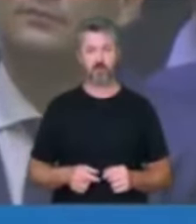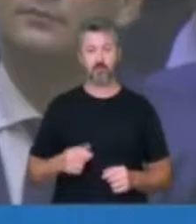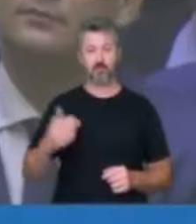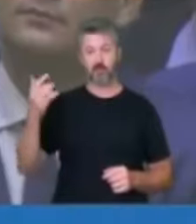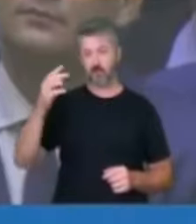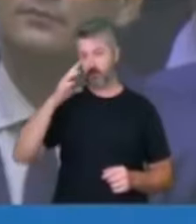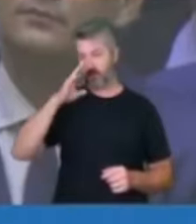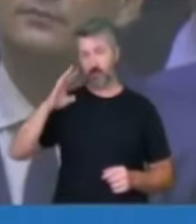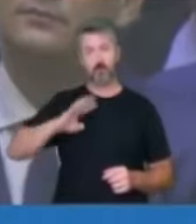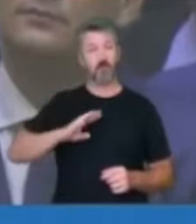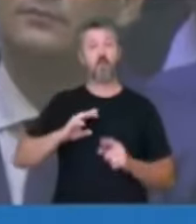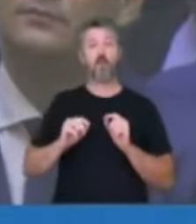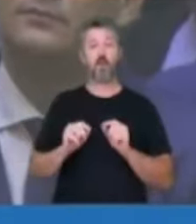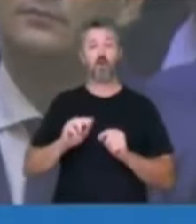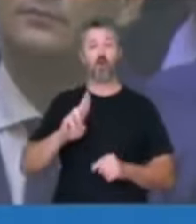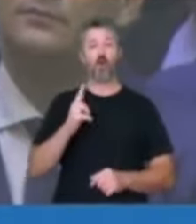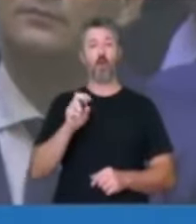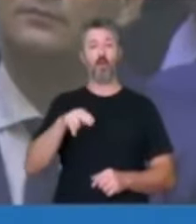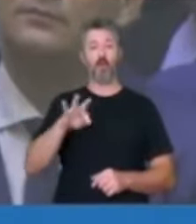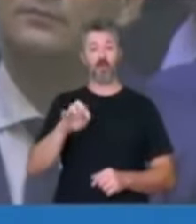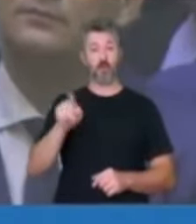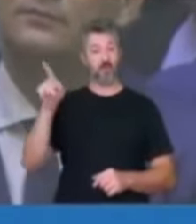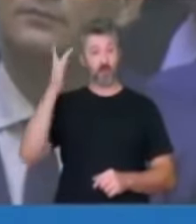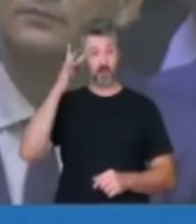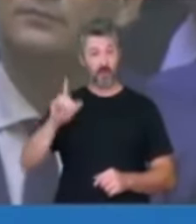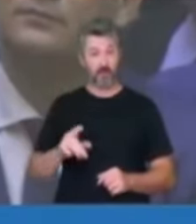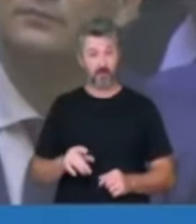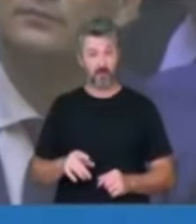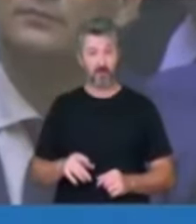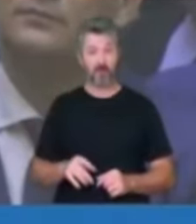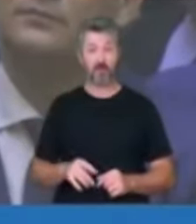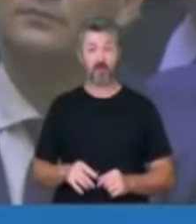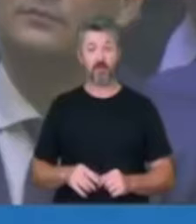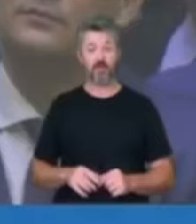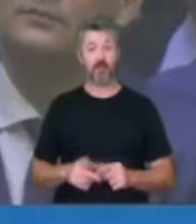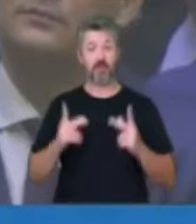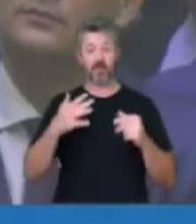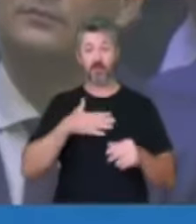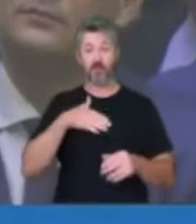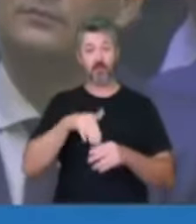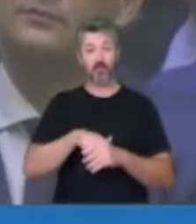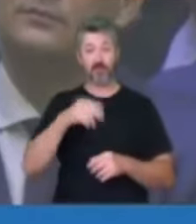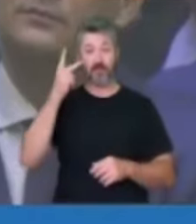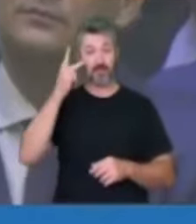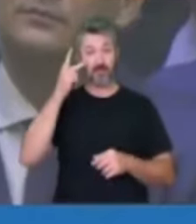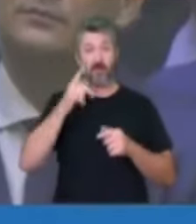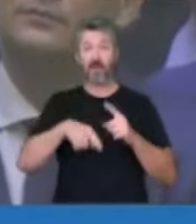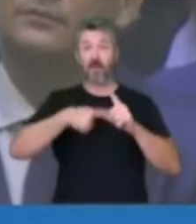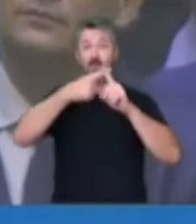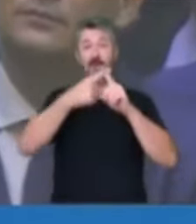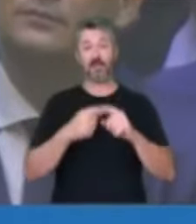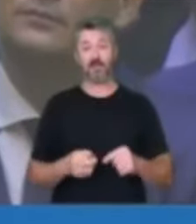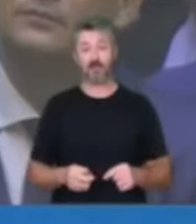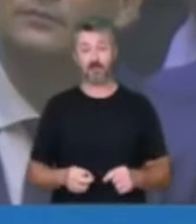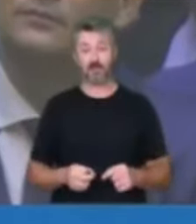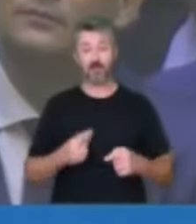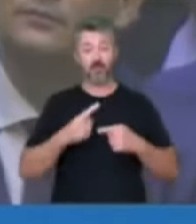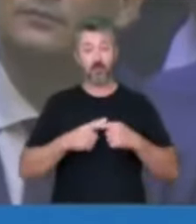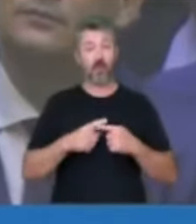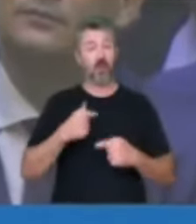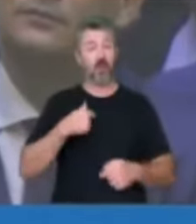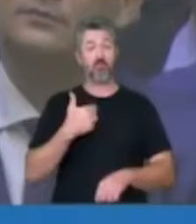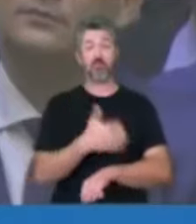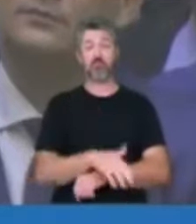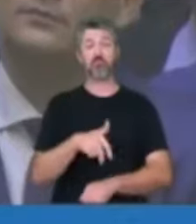honestidade mal sabe ele que a tendência é a minha votação em São Paulo é aumentar Porque eu ando pelas